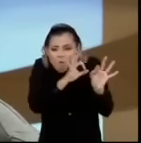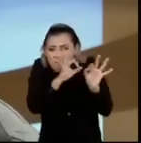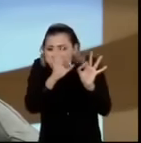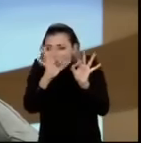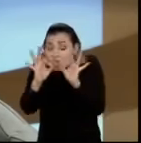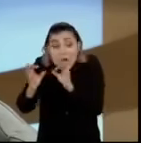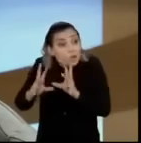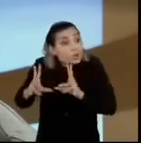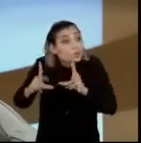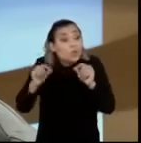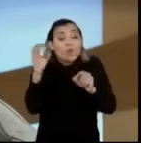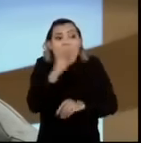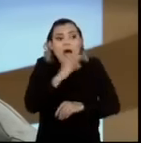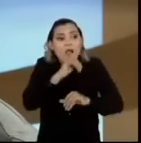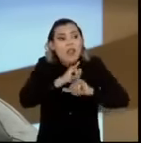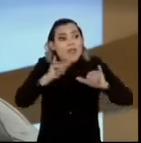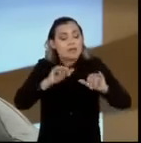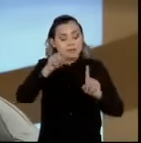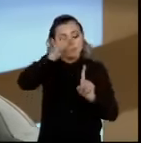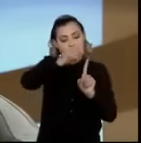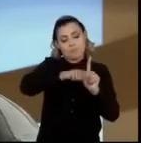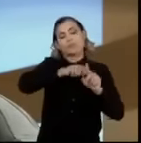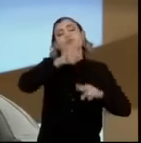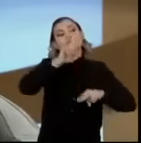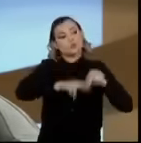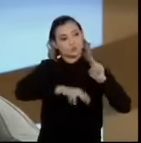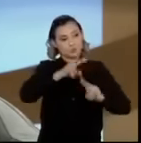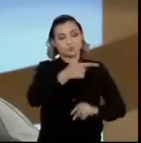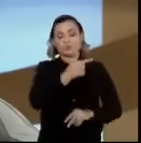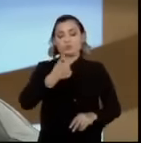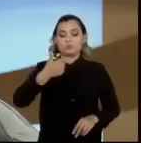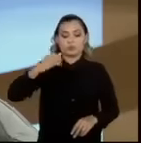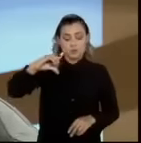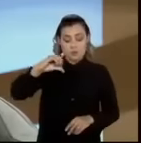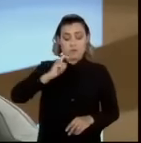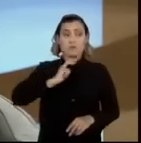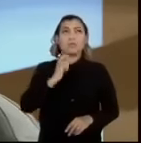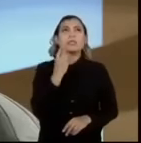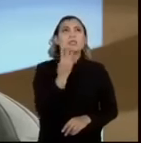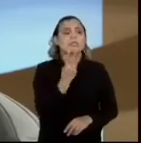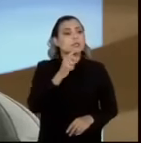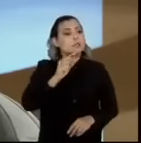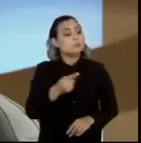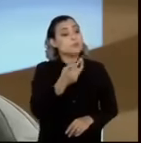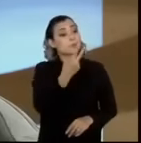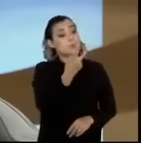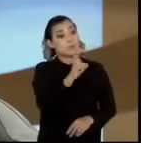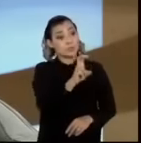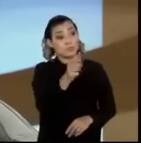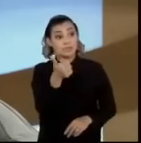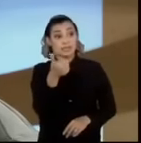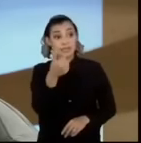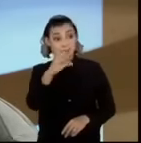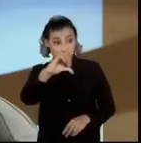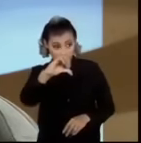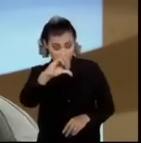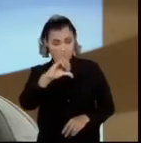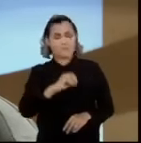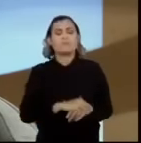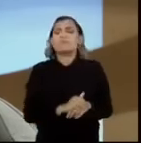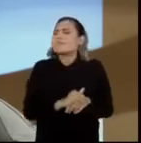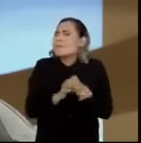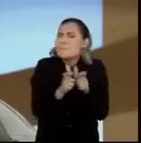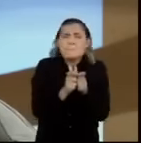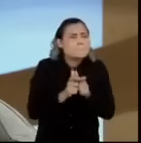foram imputados ao mês de junho de 2019, são 3.500 alertas de desmatamento. Os 500 maiores